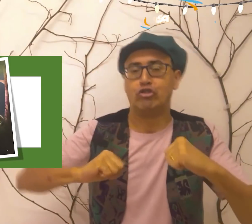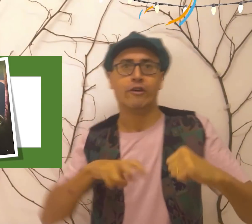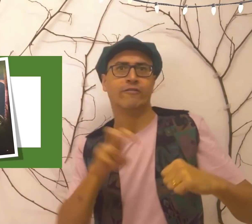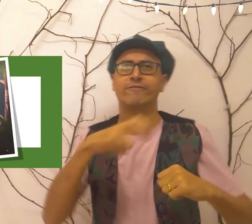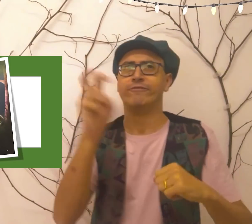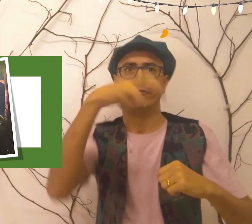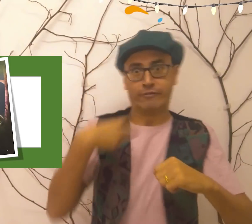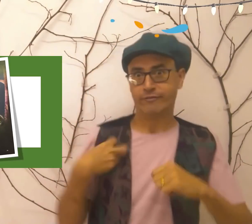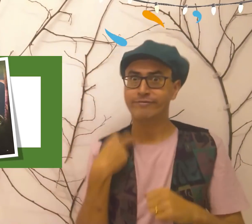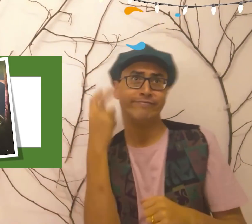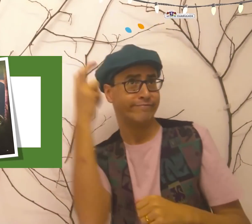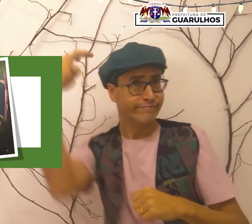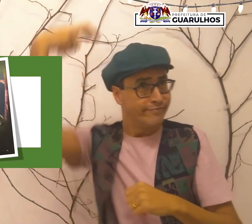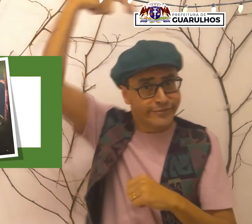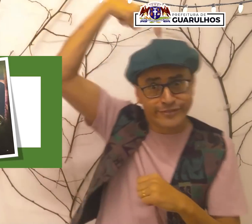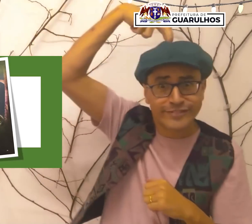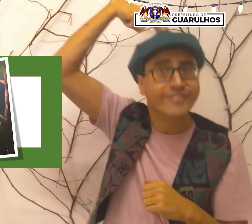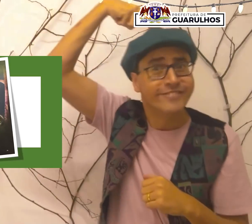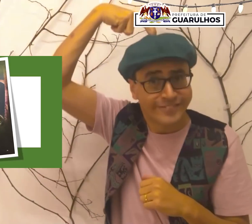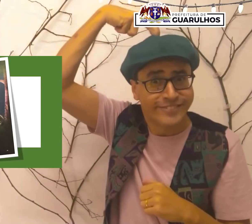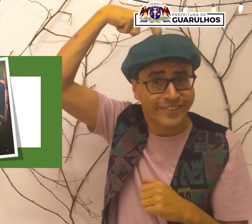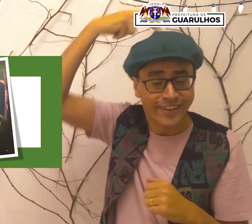assanhado,